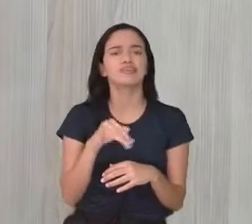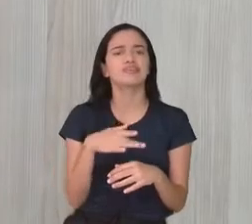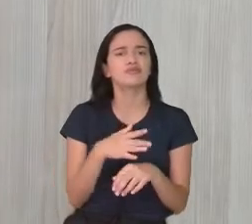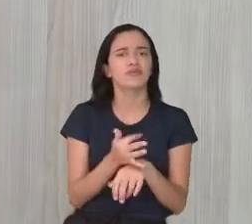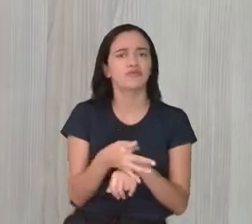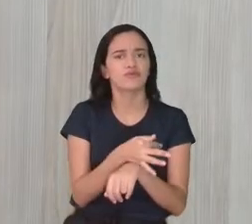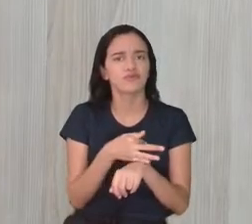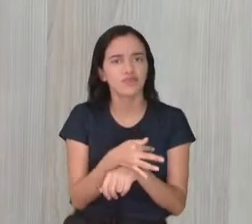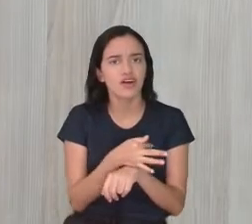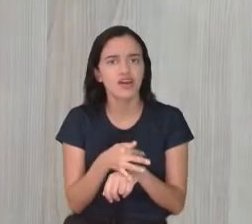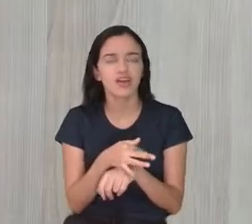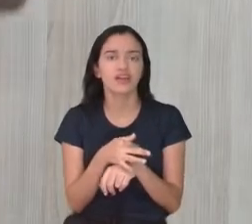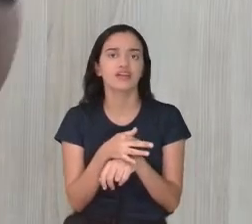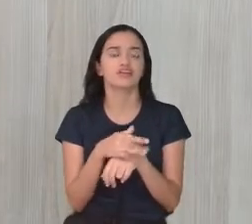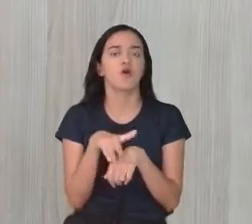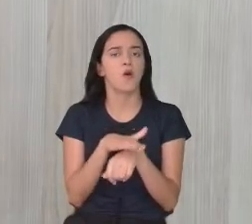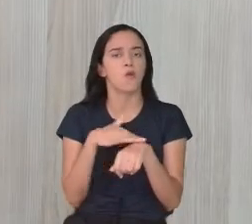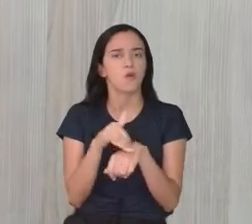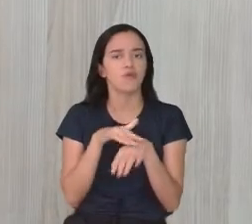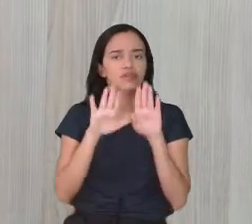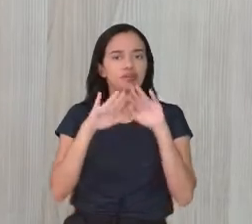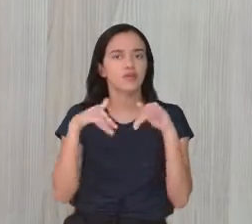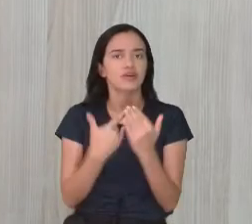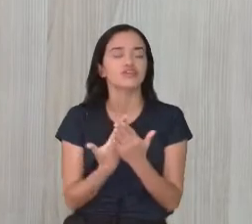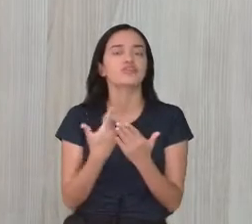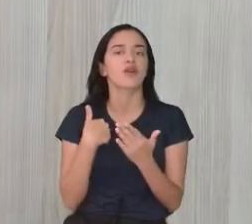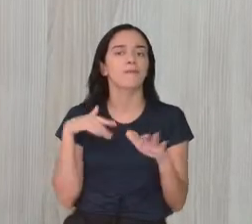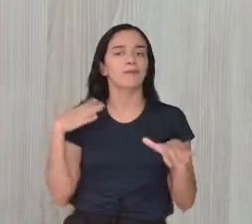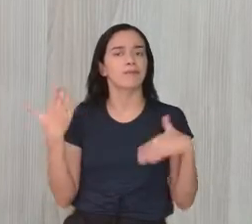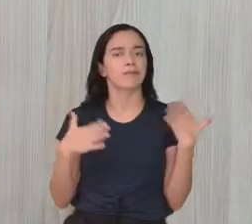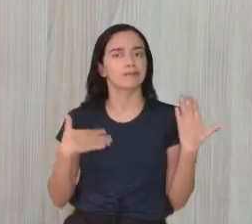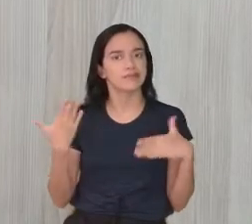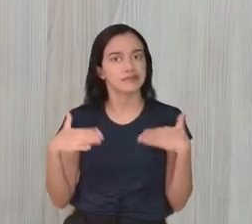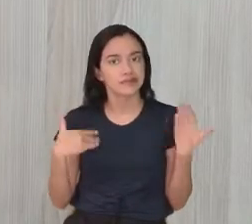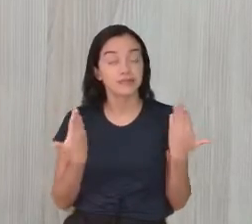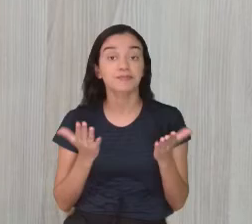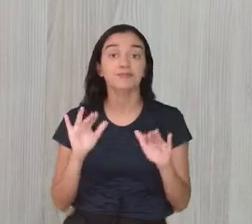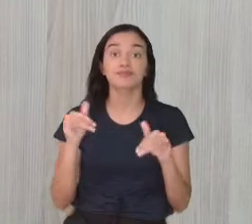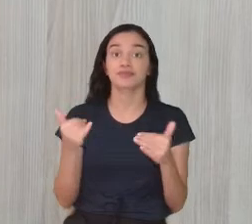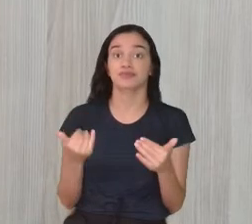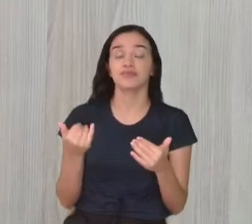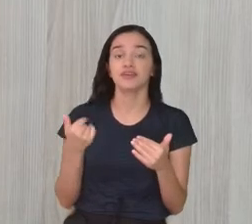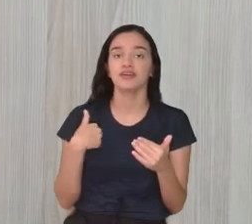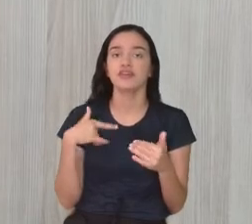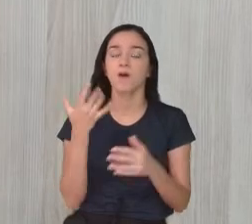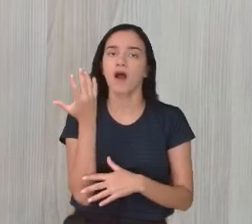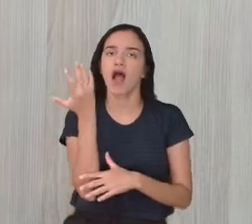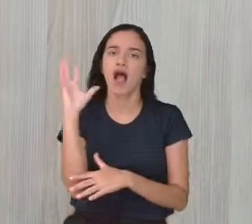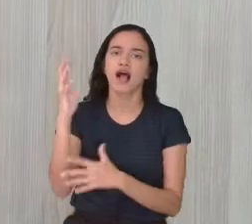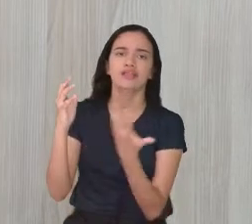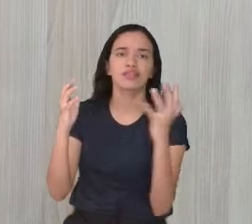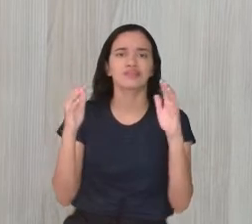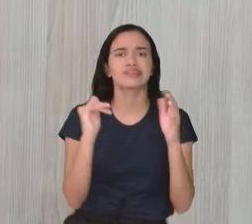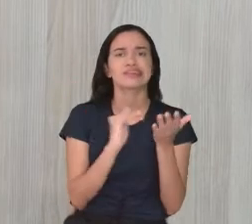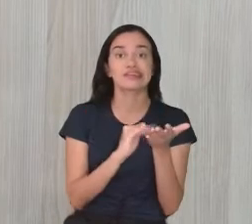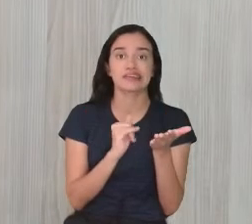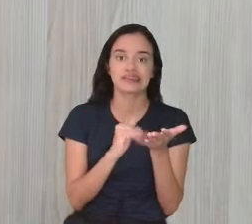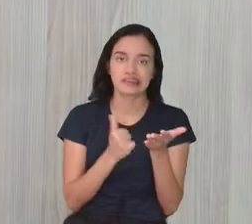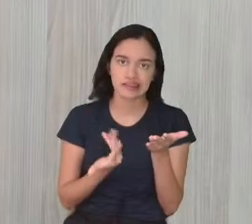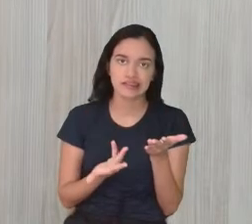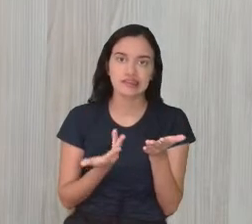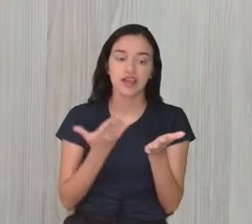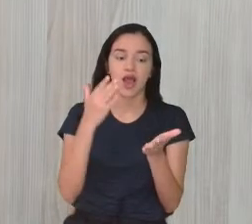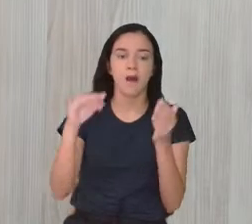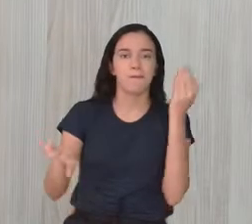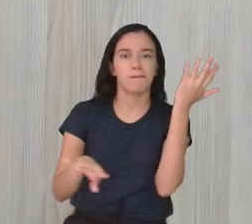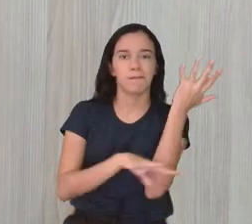na escola para ver se consegue um passeio. É massa. Então é isso. Muitas vezes a natureza ela é retirada,